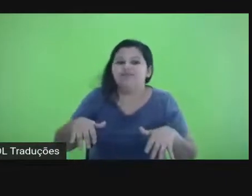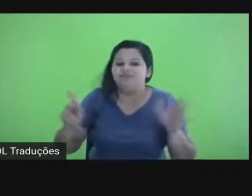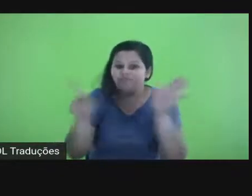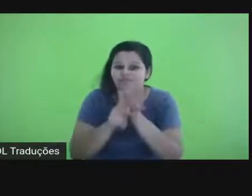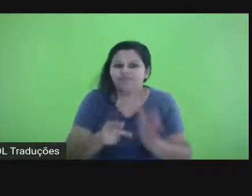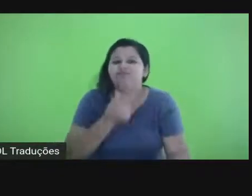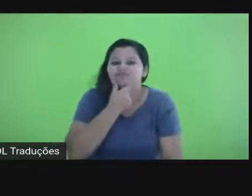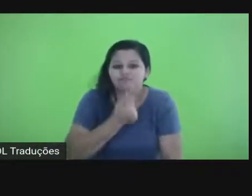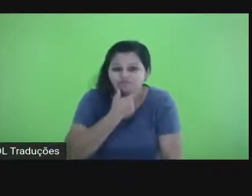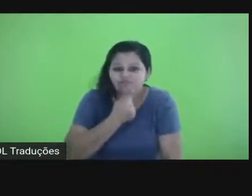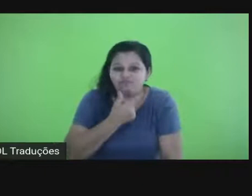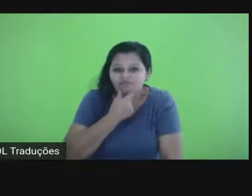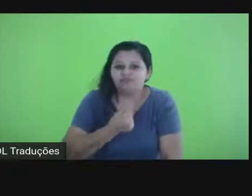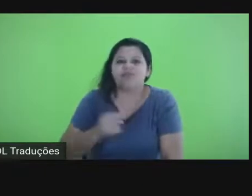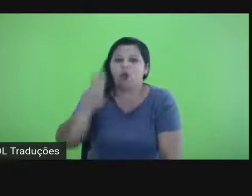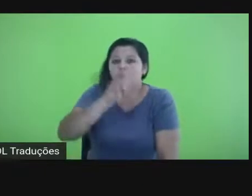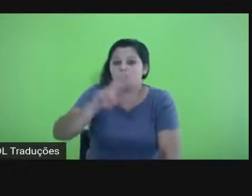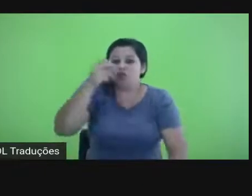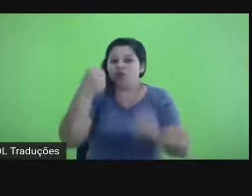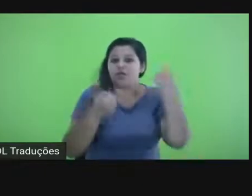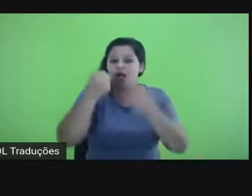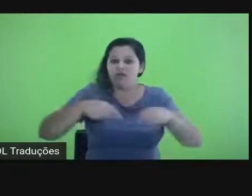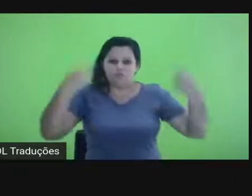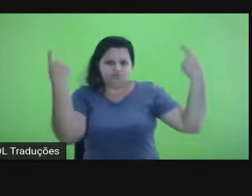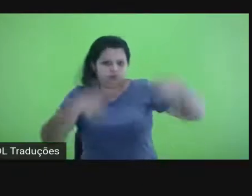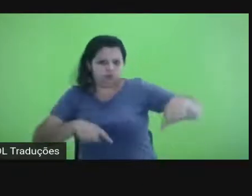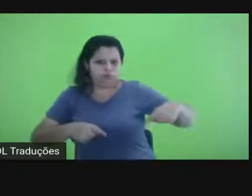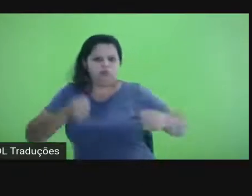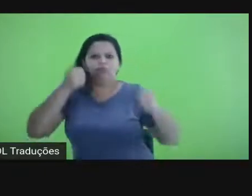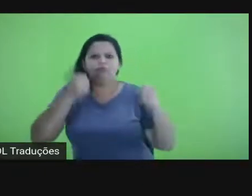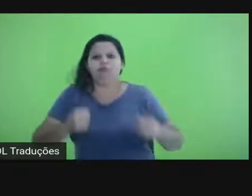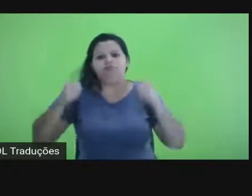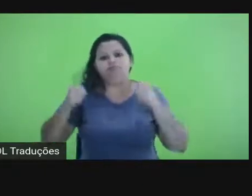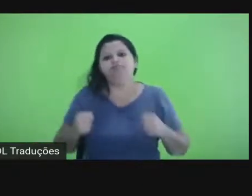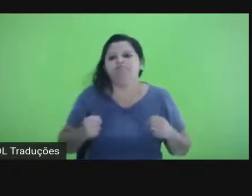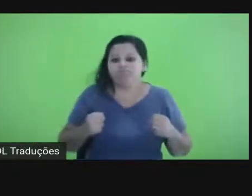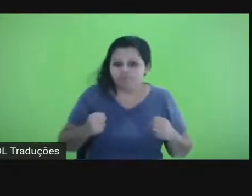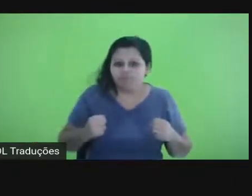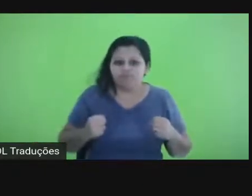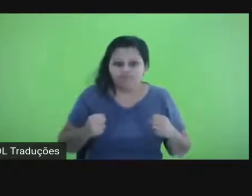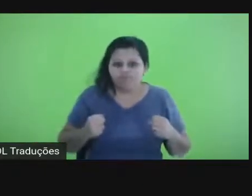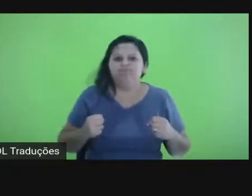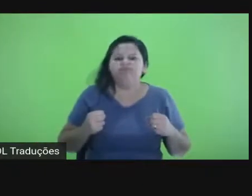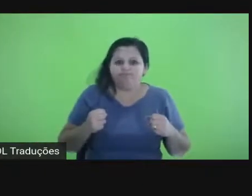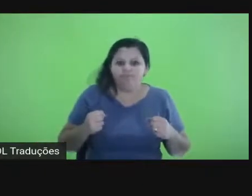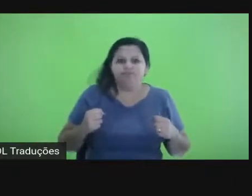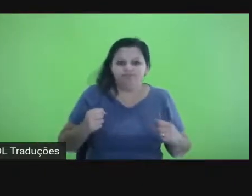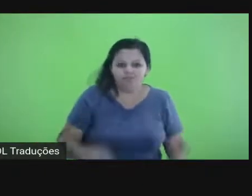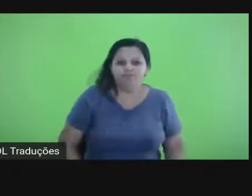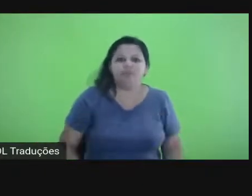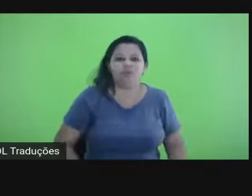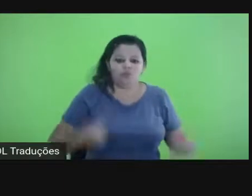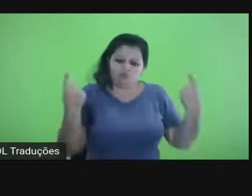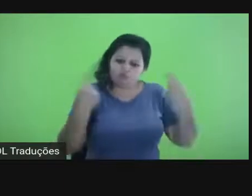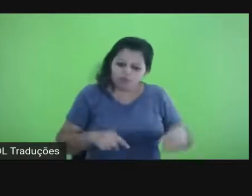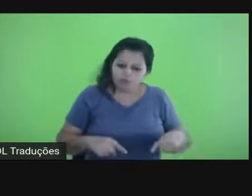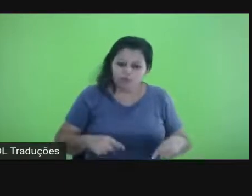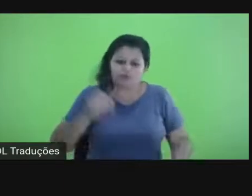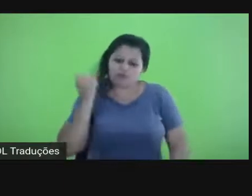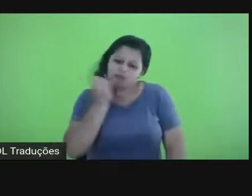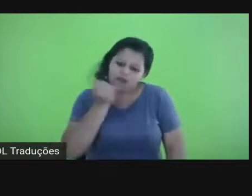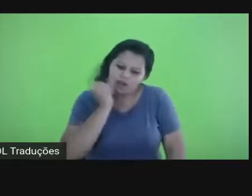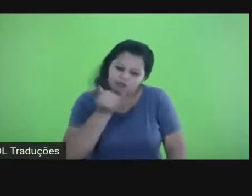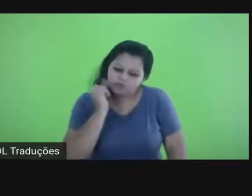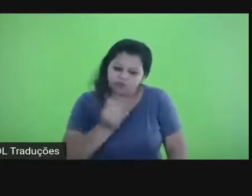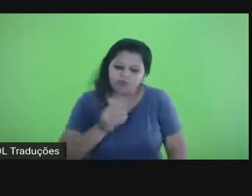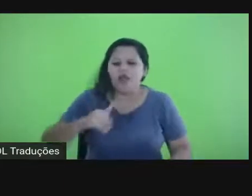utilizam o veículo como uma disputa de poder também entre eles, né? Uma disputa de narrativa de